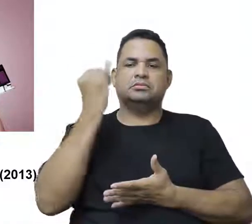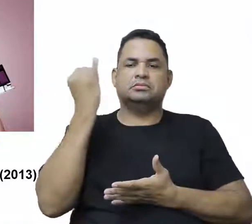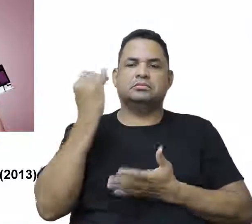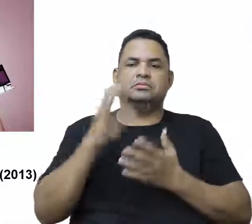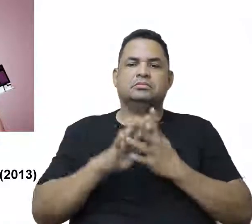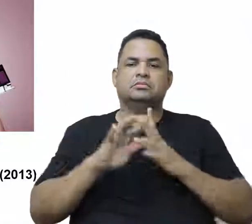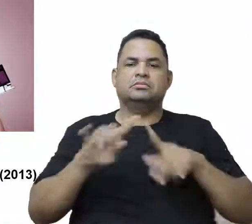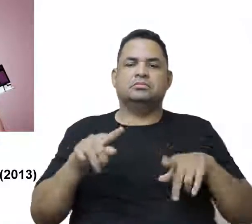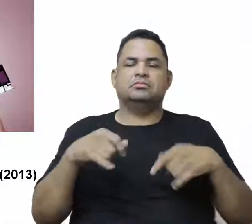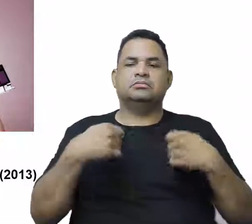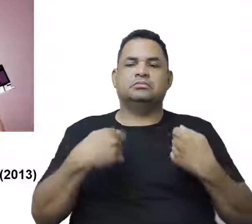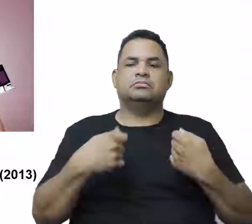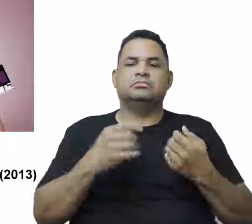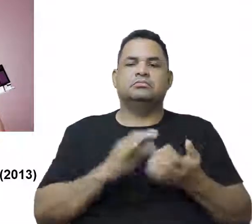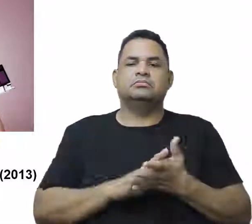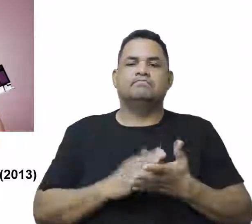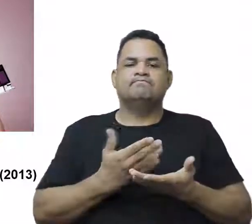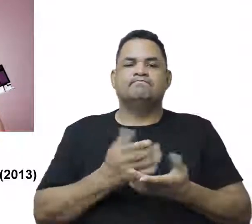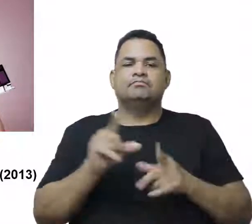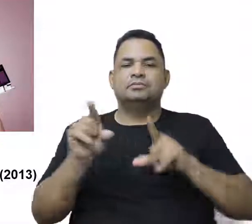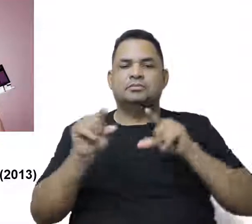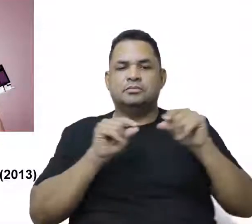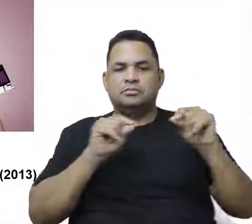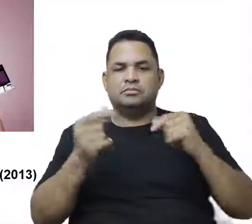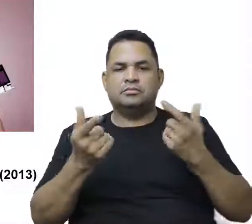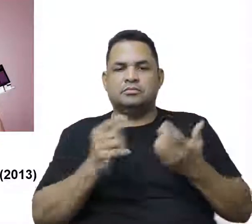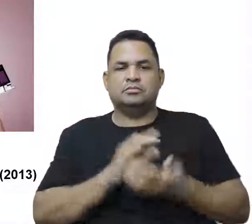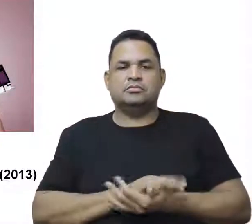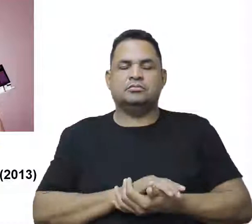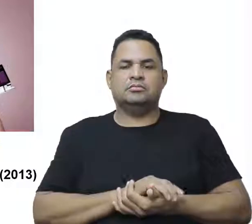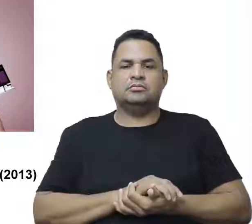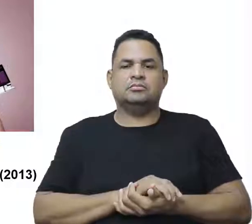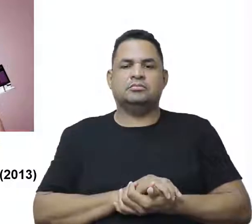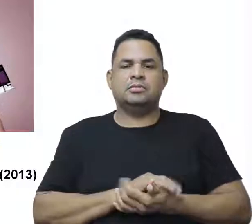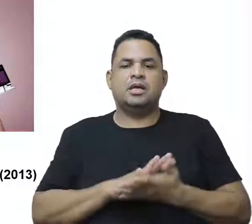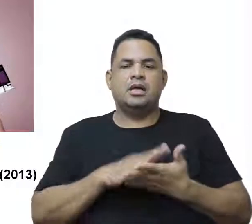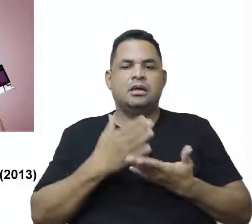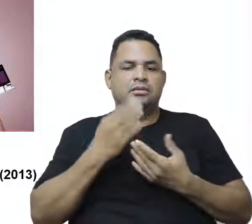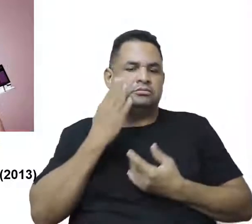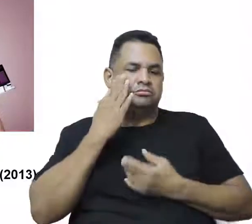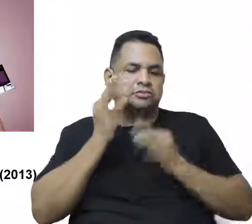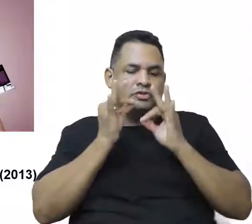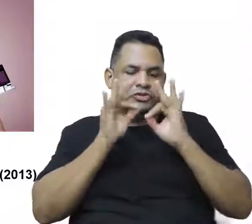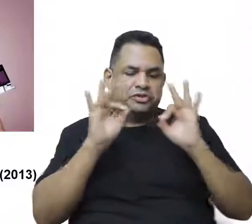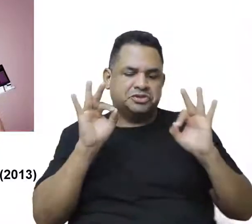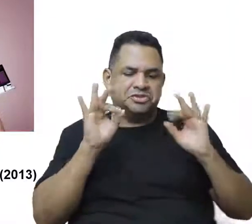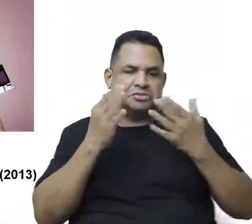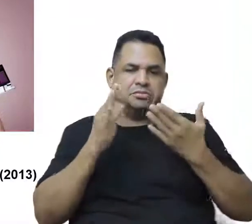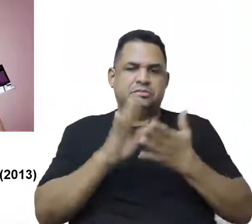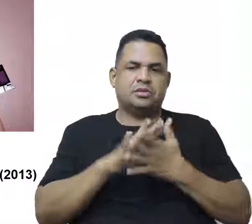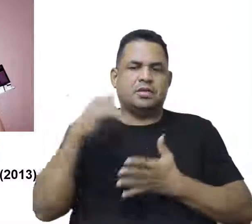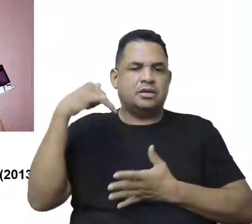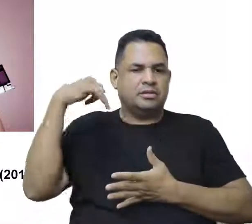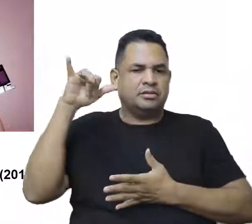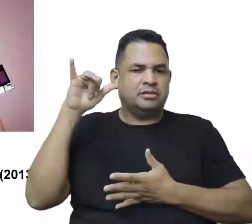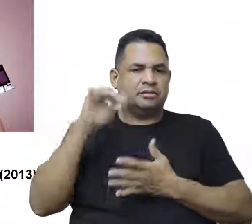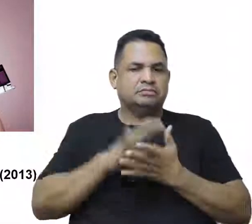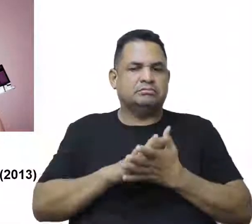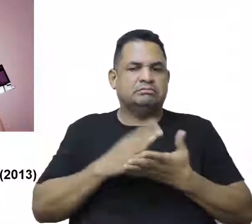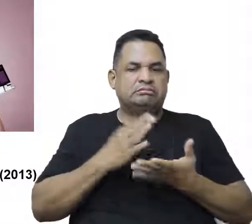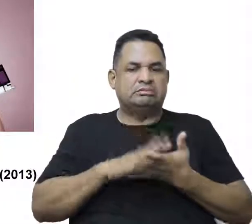Mas aí a gente ter uma preferência aí por maquiagem leve, né, professora? Perfeito. Evitar